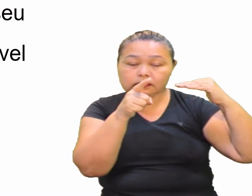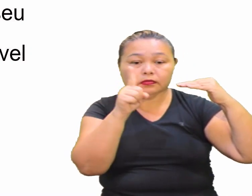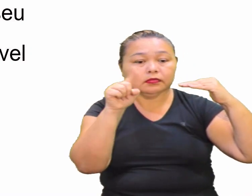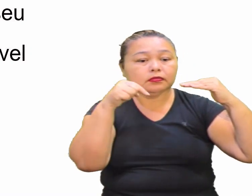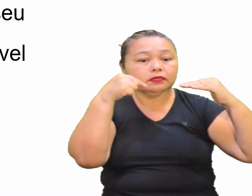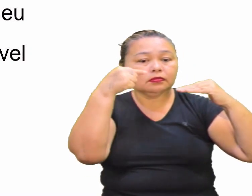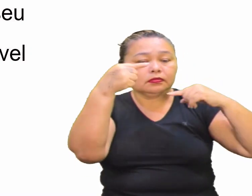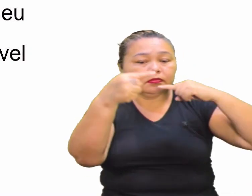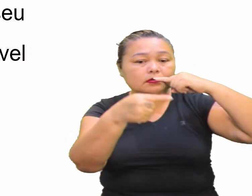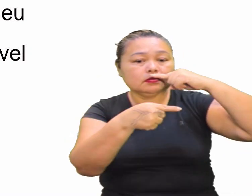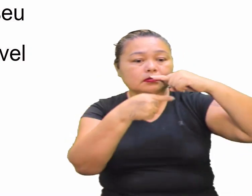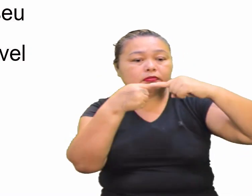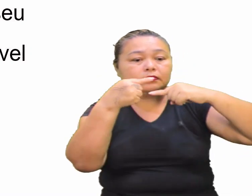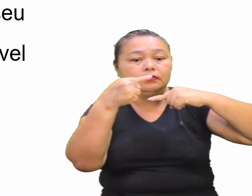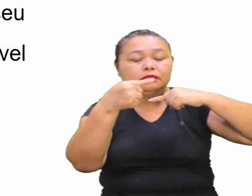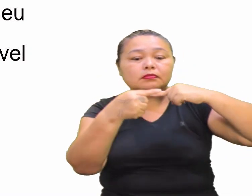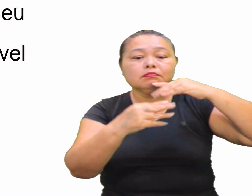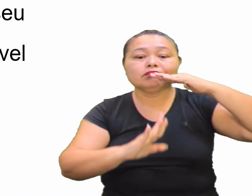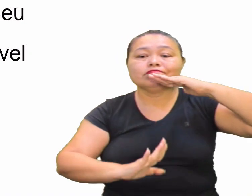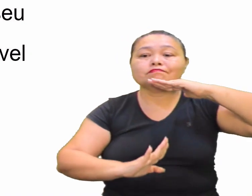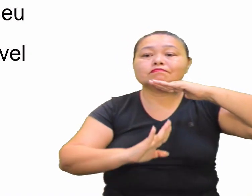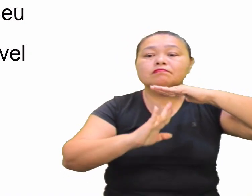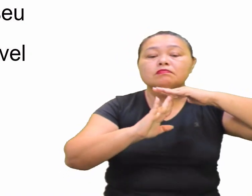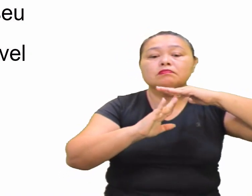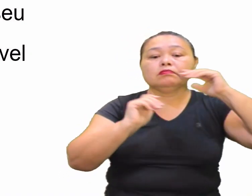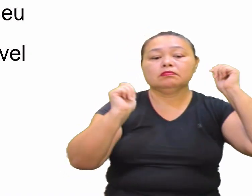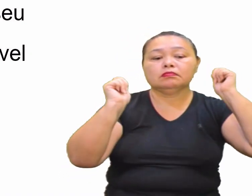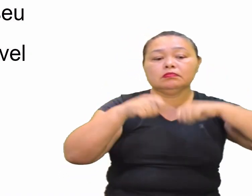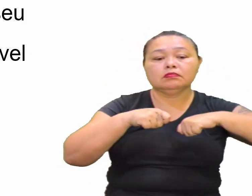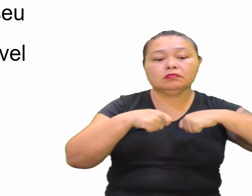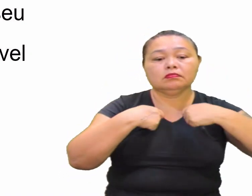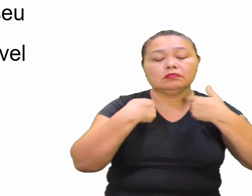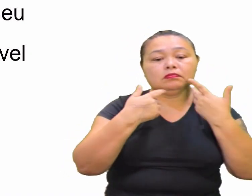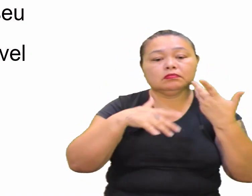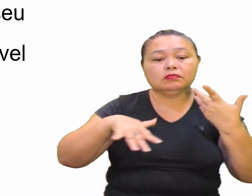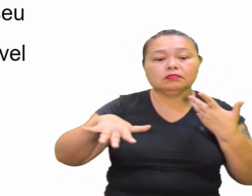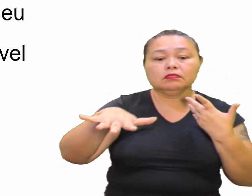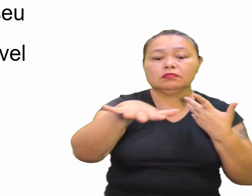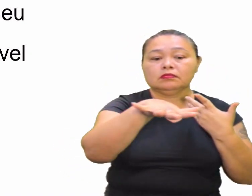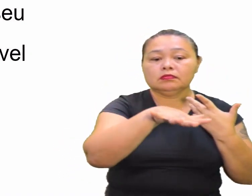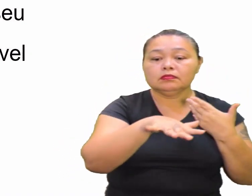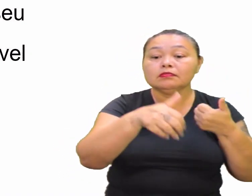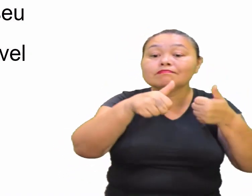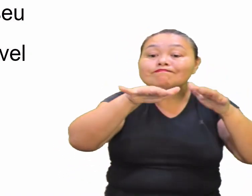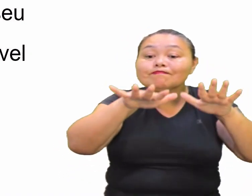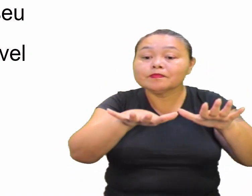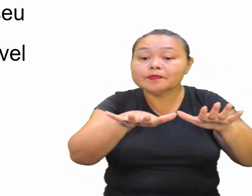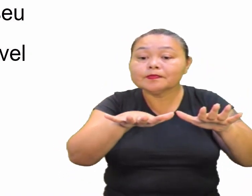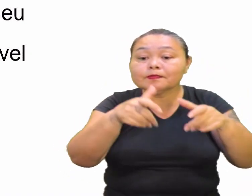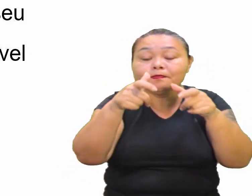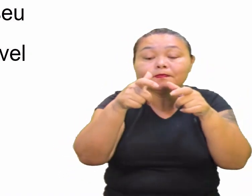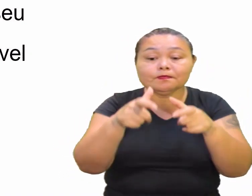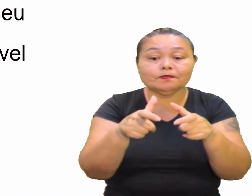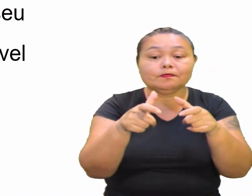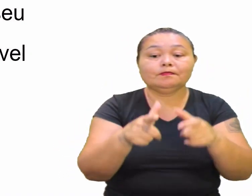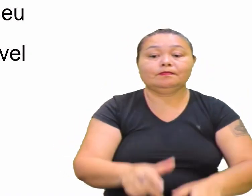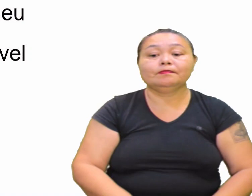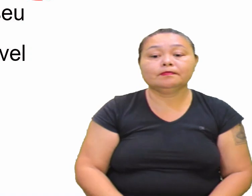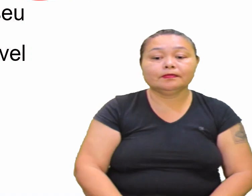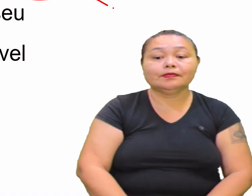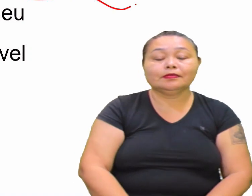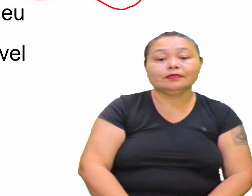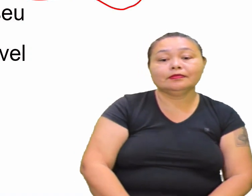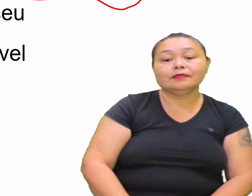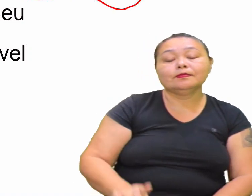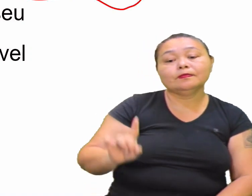sucessão ecológica atinge seu desenvolvimento máximo compatível com as condições físicas do local.